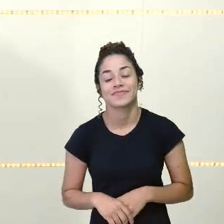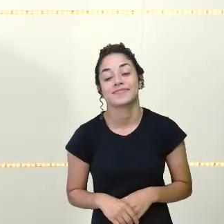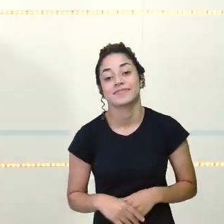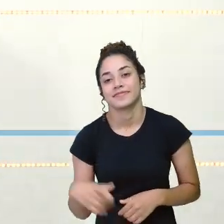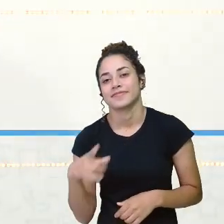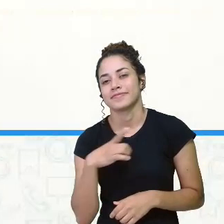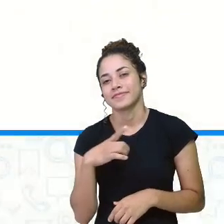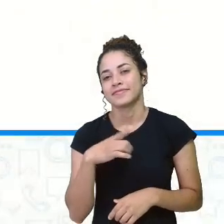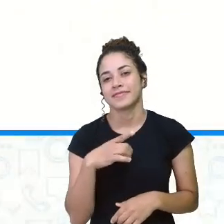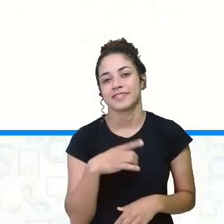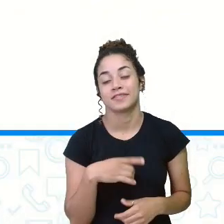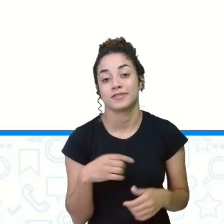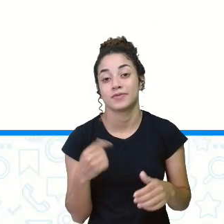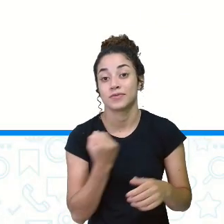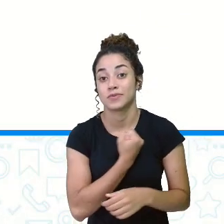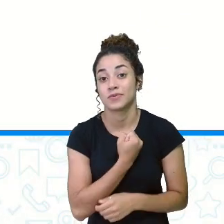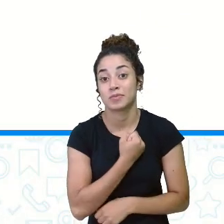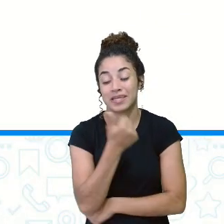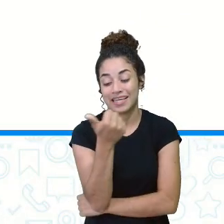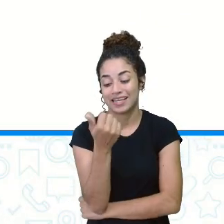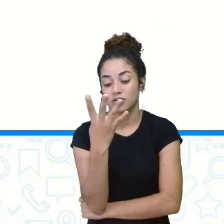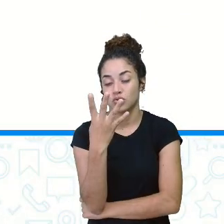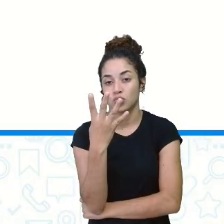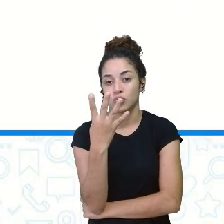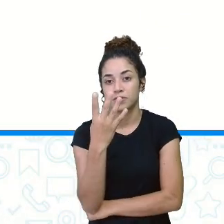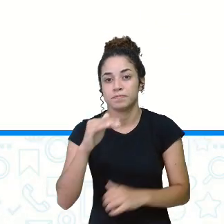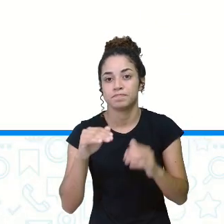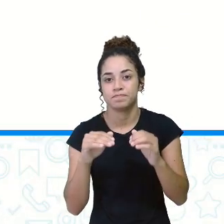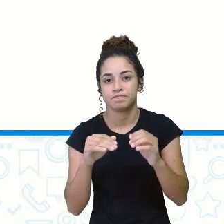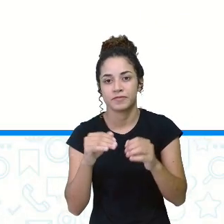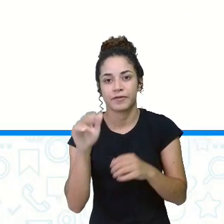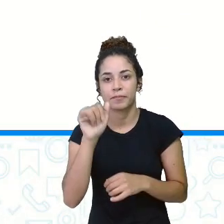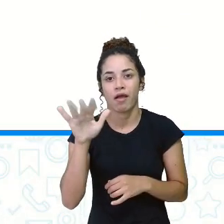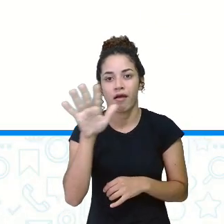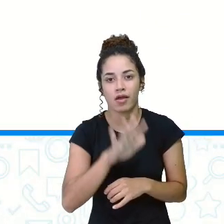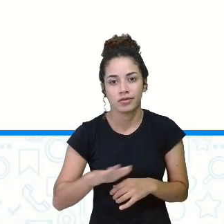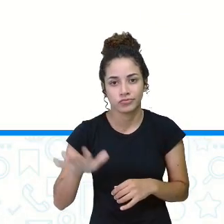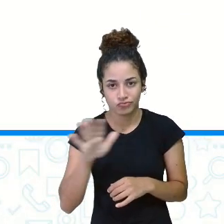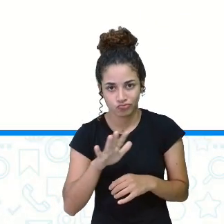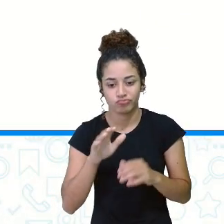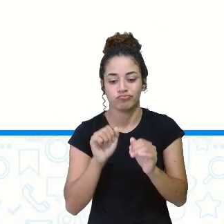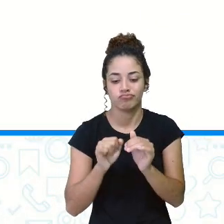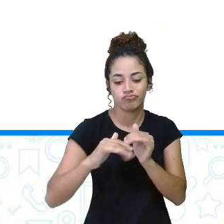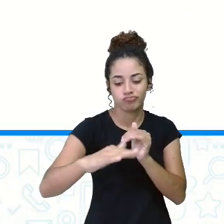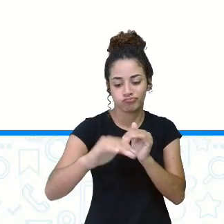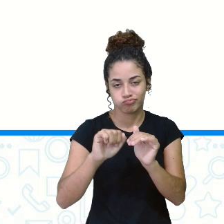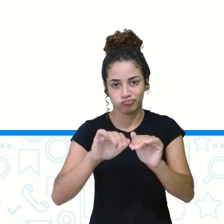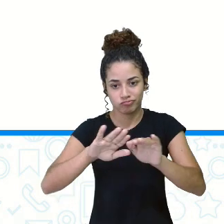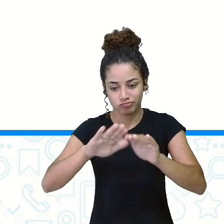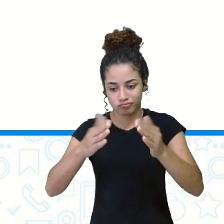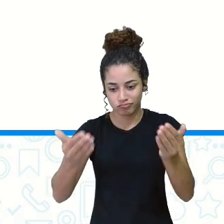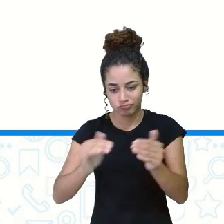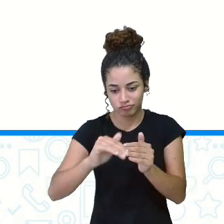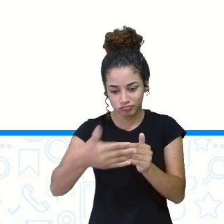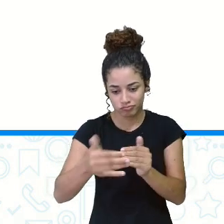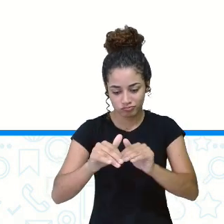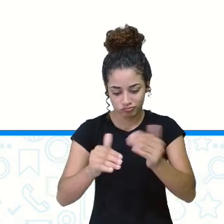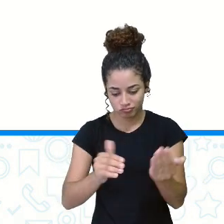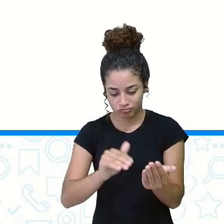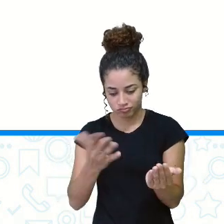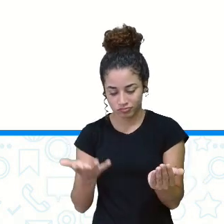tenho uma questão 14 aqui, planificação de figuras. Planificação de